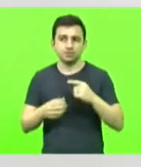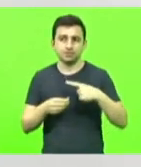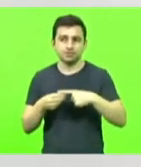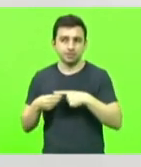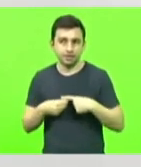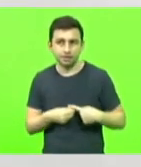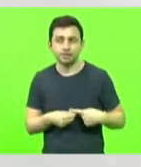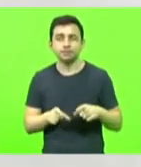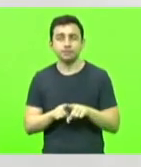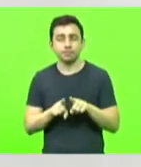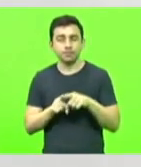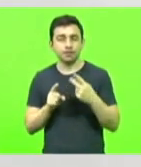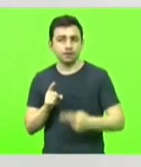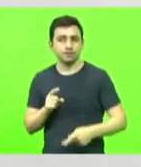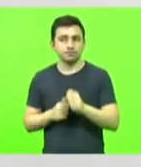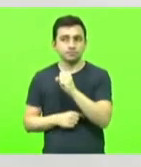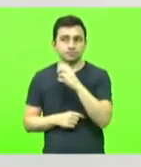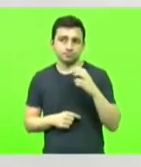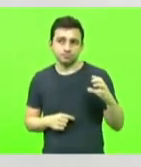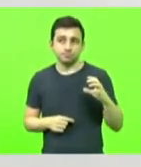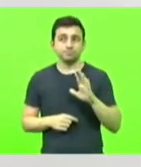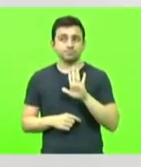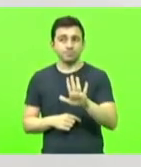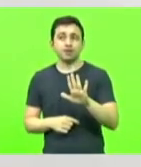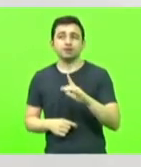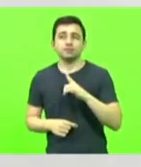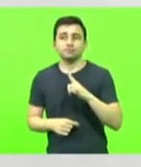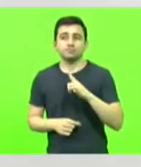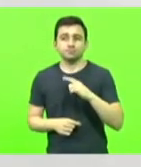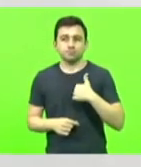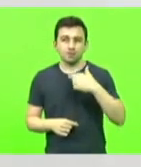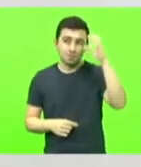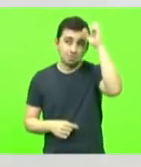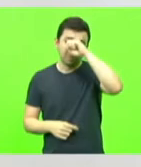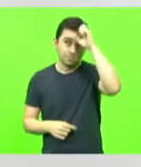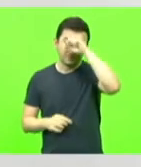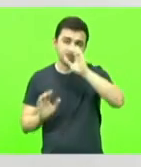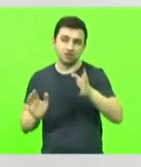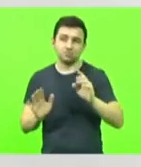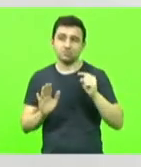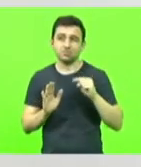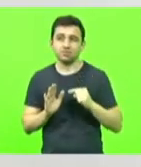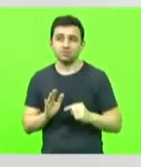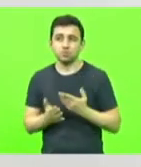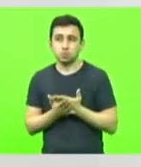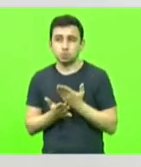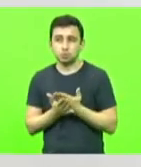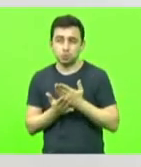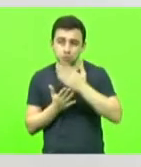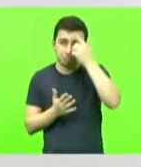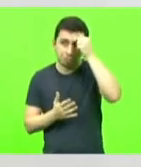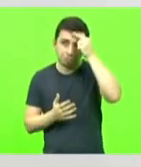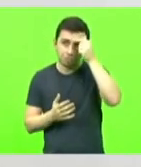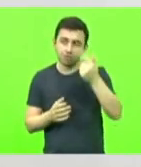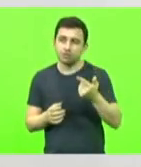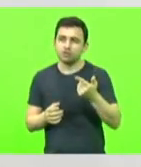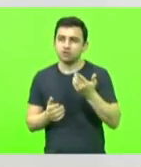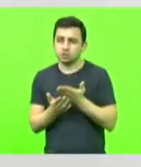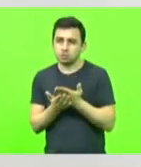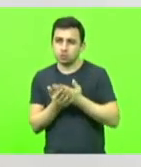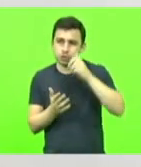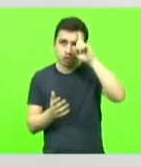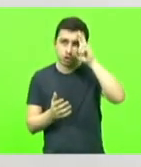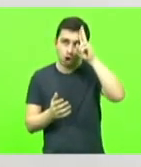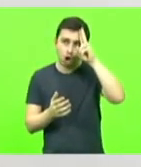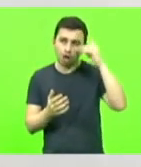Santa Catarina. Mas algo que eu aprendi, e com profundidade nos estudos acadêmicos, estudando a história da Defesa